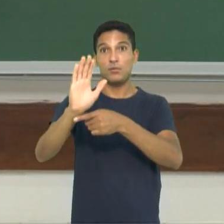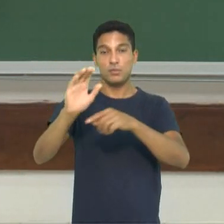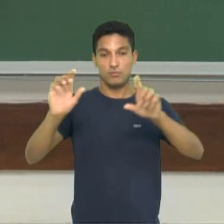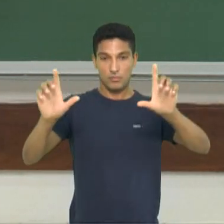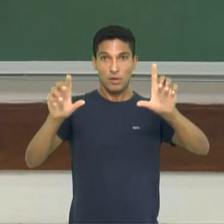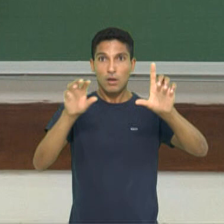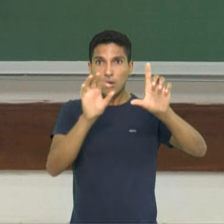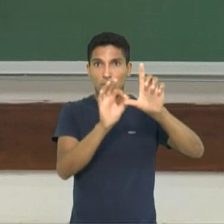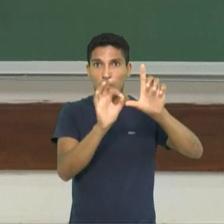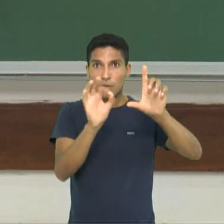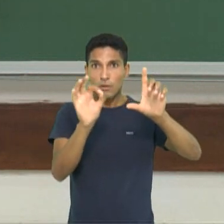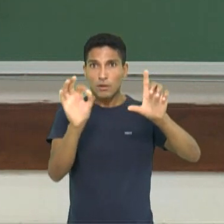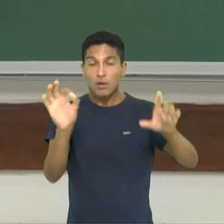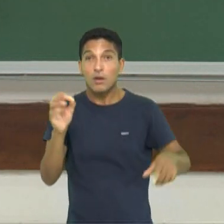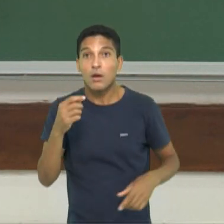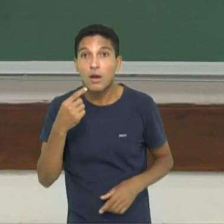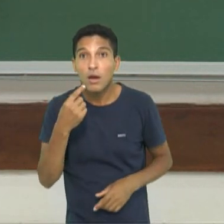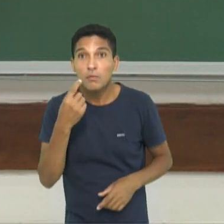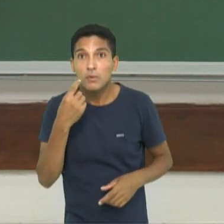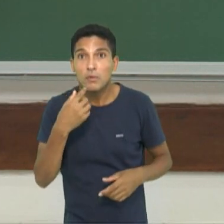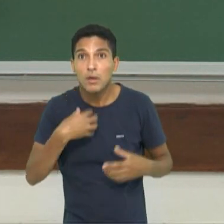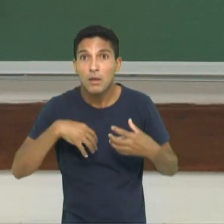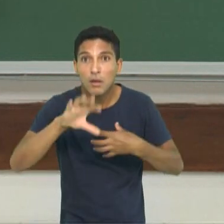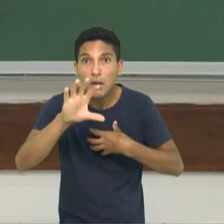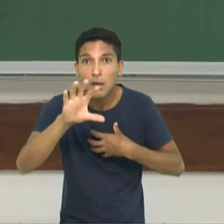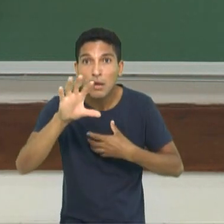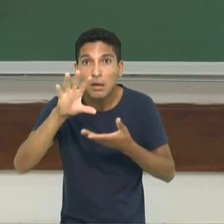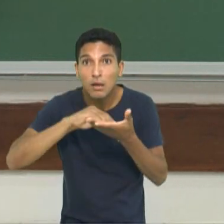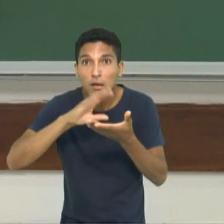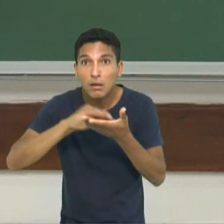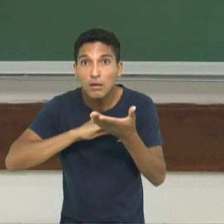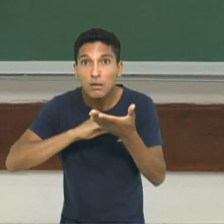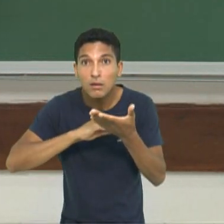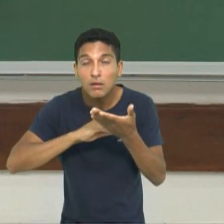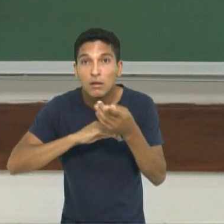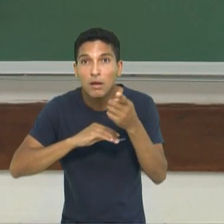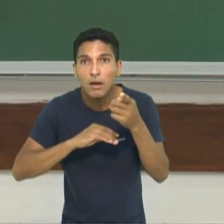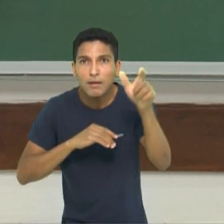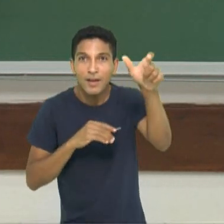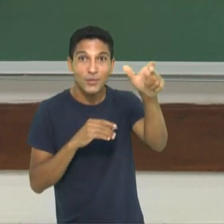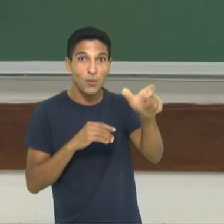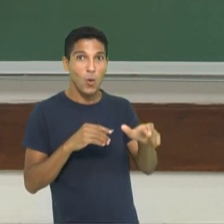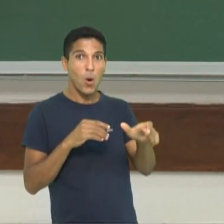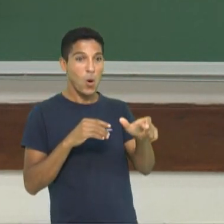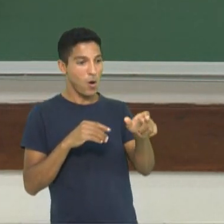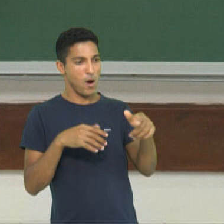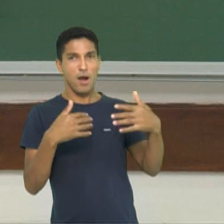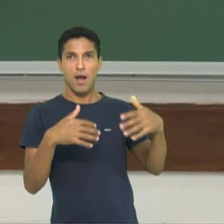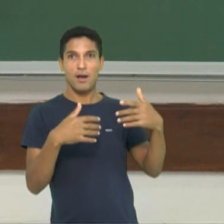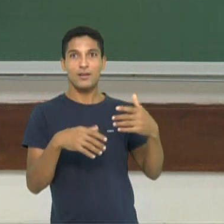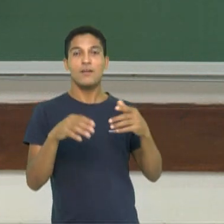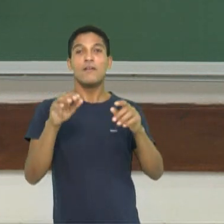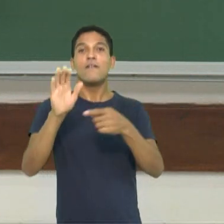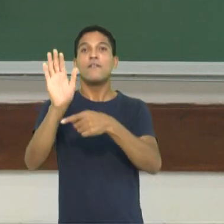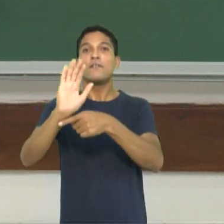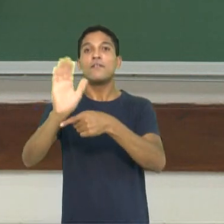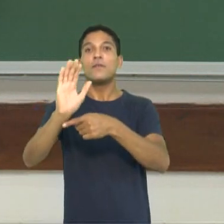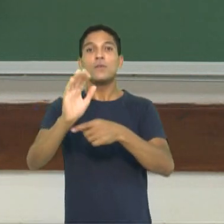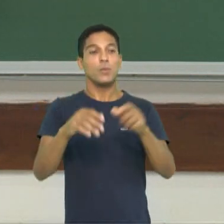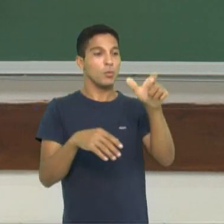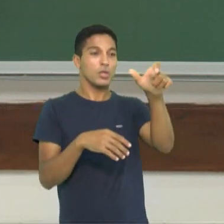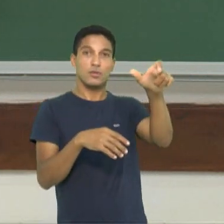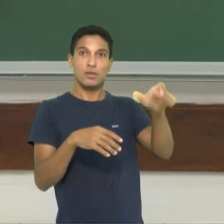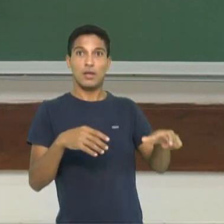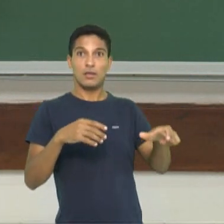gente tem o fenômeno da identificação, por exemplo, né? Você se identifica com aquela personagem, né? E aquela personagem ela apresenta um modo de